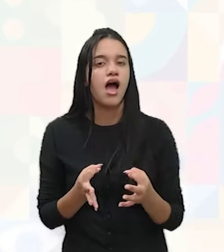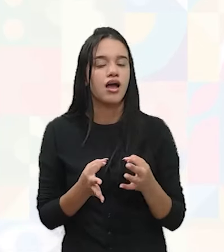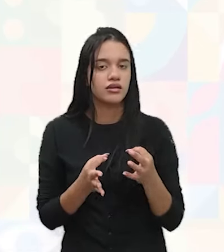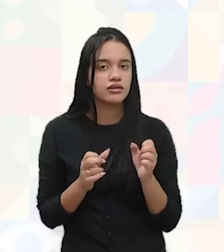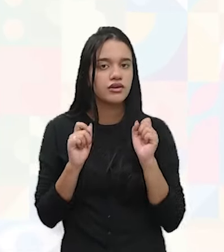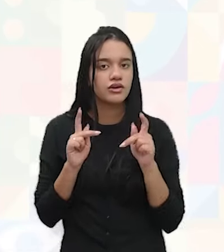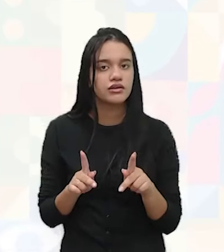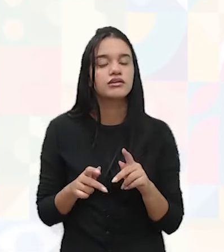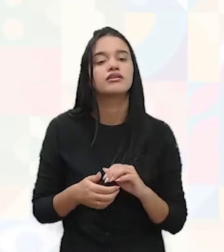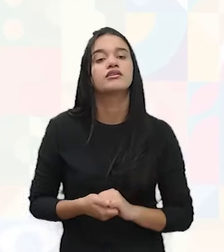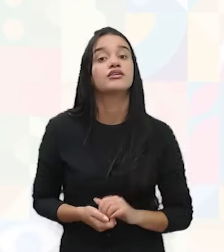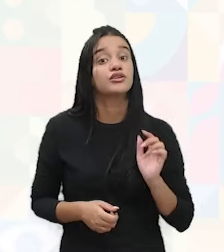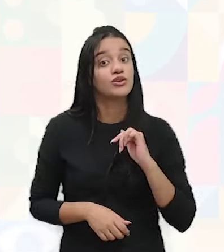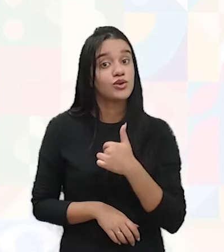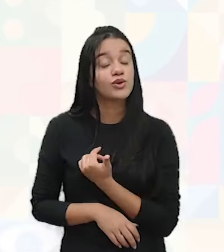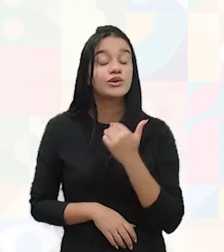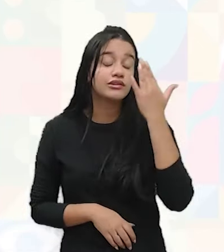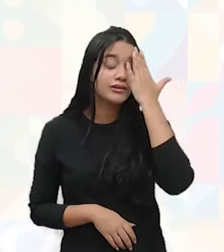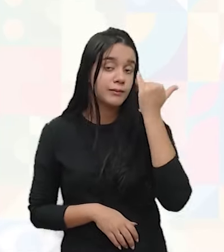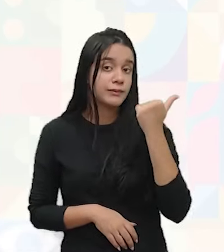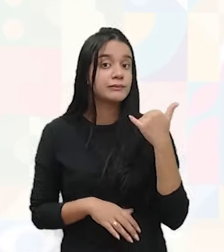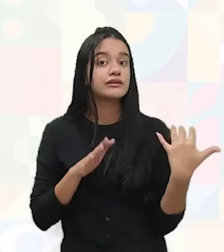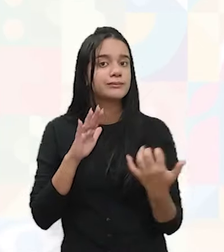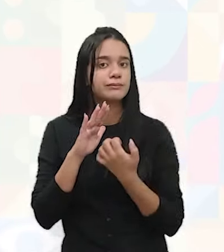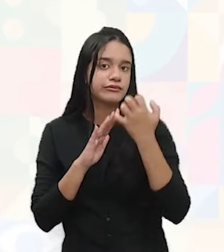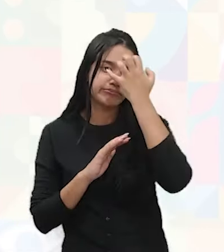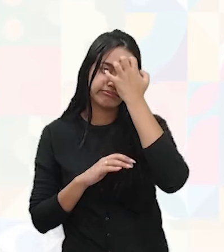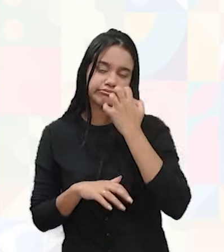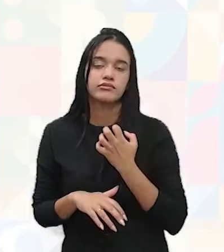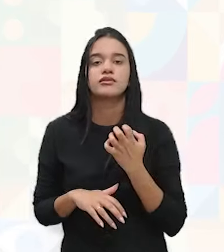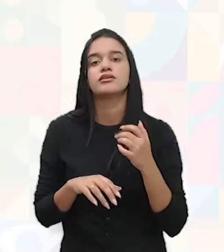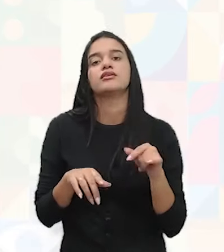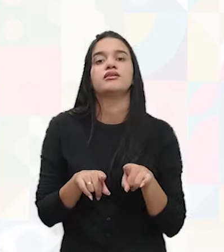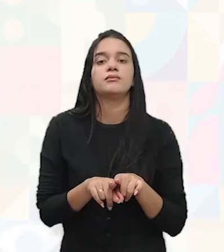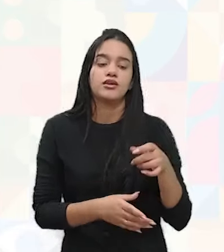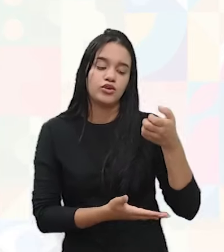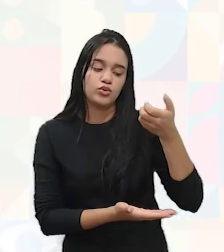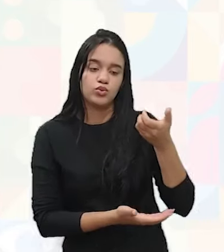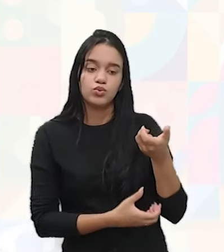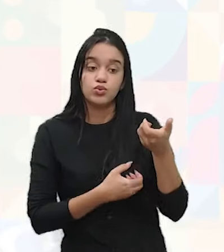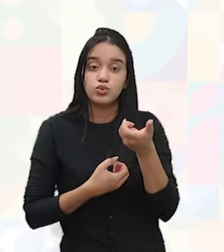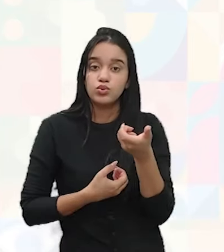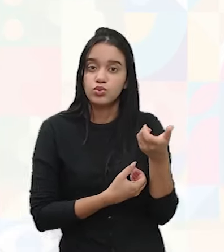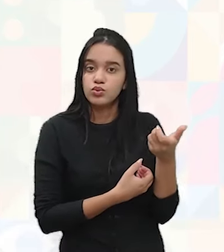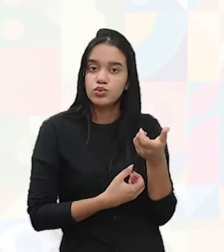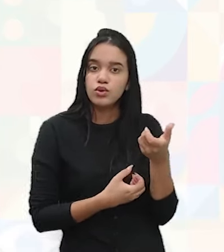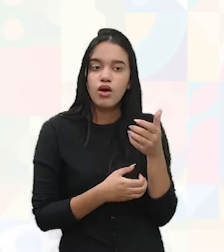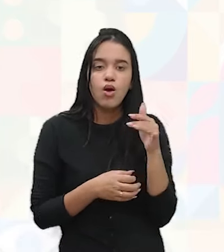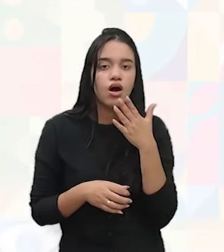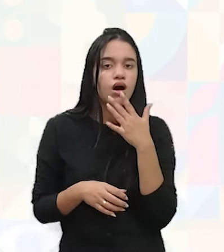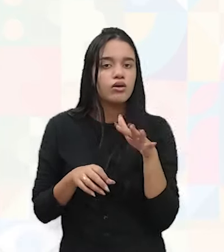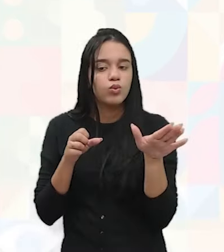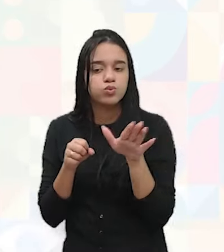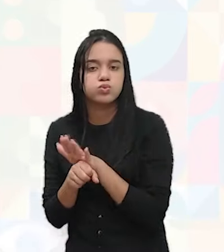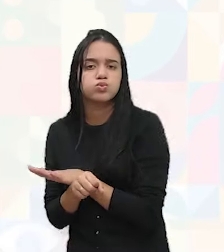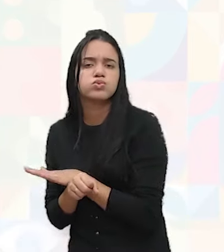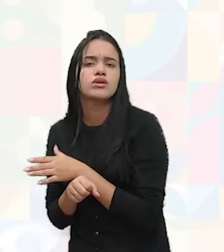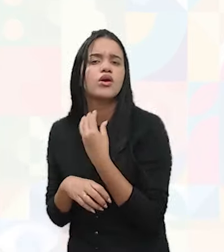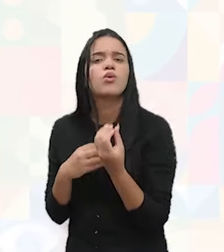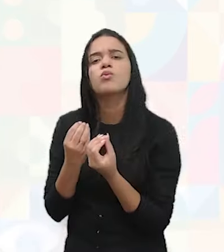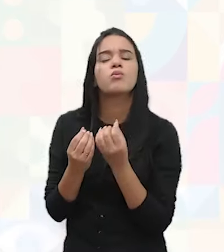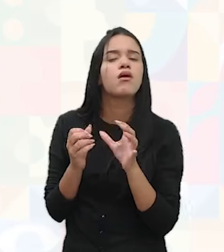gente sabe que empresas que não são sérias né ela vai levar o seu extintor cheinho e devolve como é que você